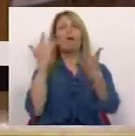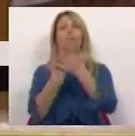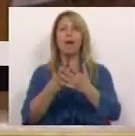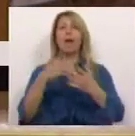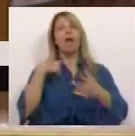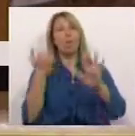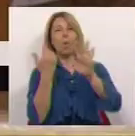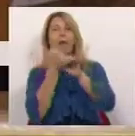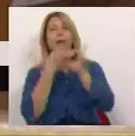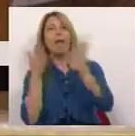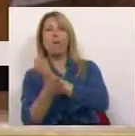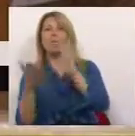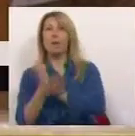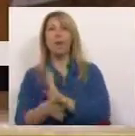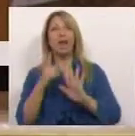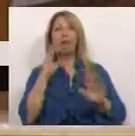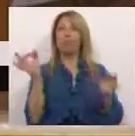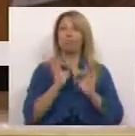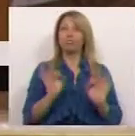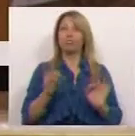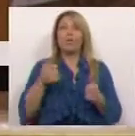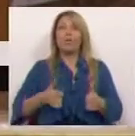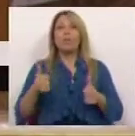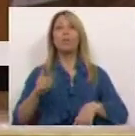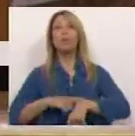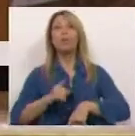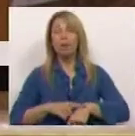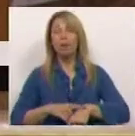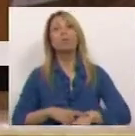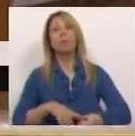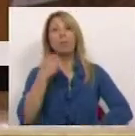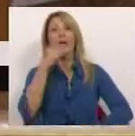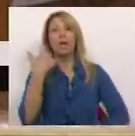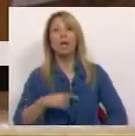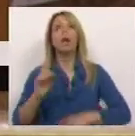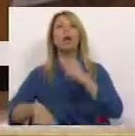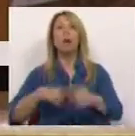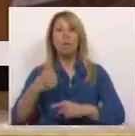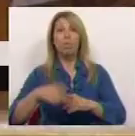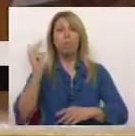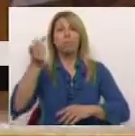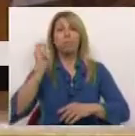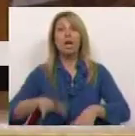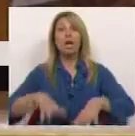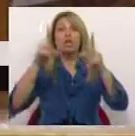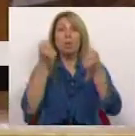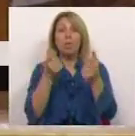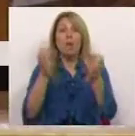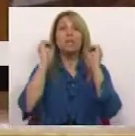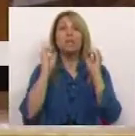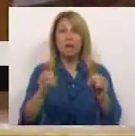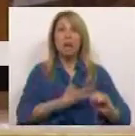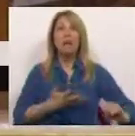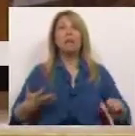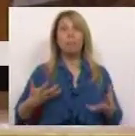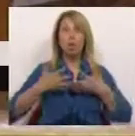bonança. Ia ser uma alegria. Mas depois de 15 anos de crescimento acumulado praticamente nulo, com o desemprego estrutural a